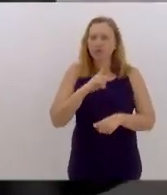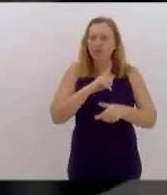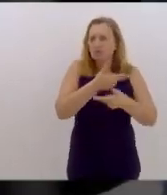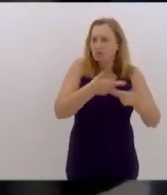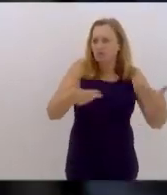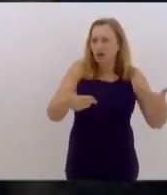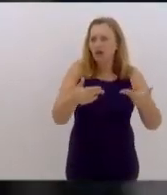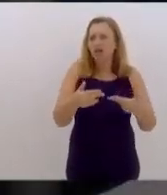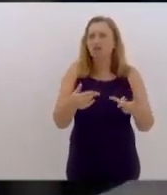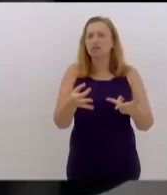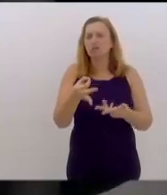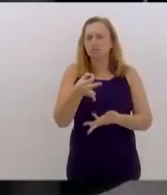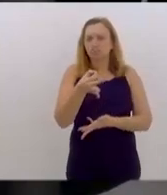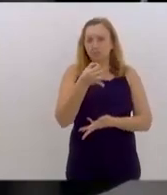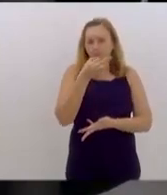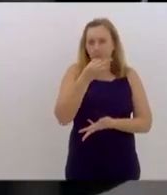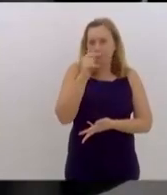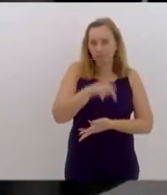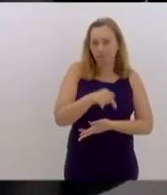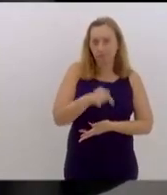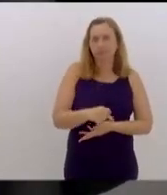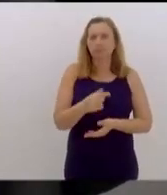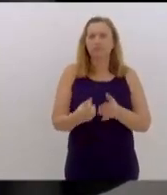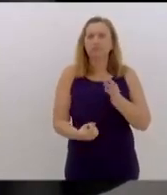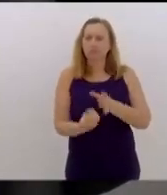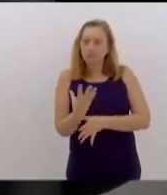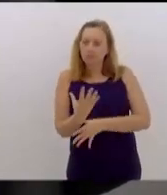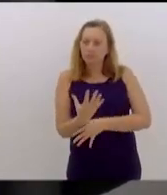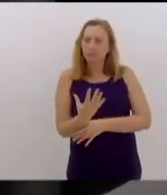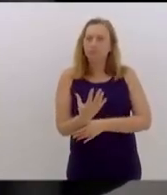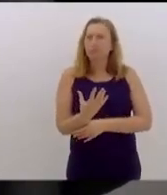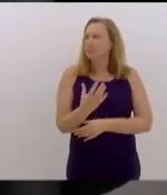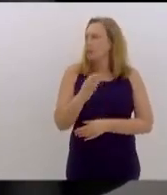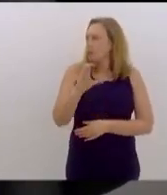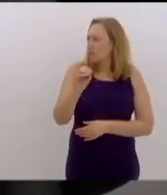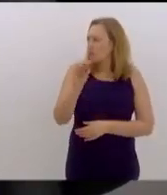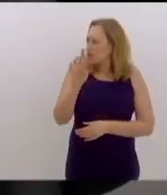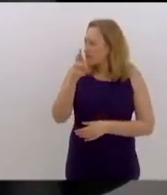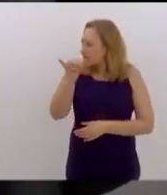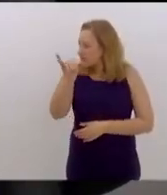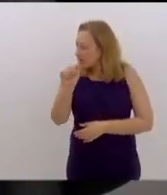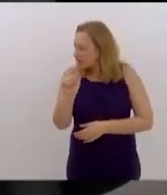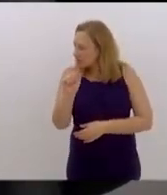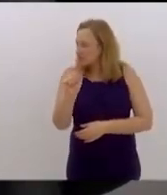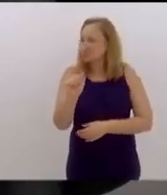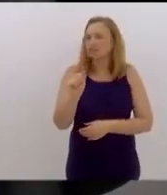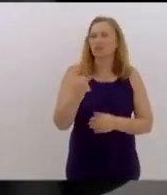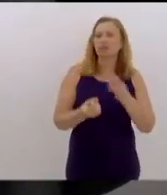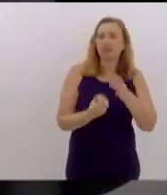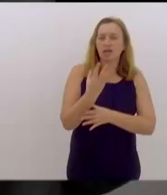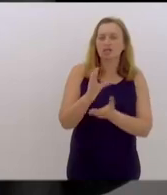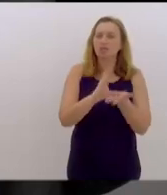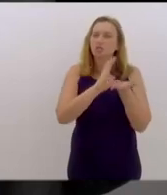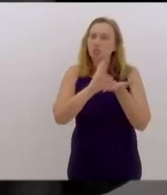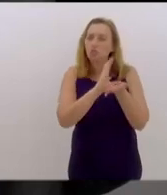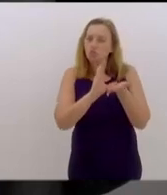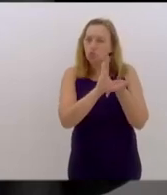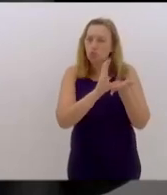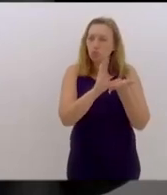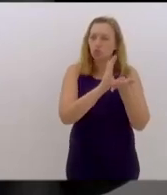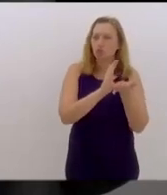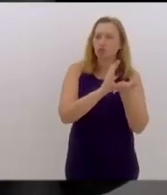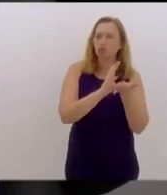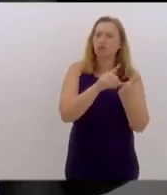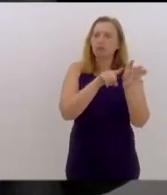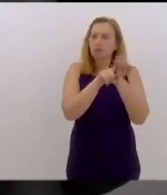várias sugestões aqui da realização é da conferência da criação do conselho do